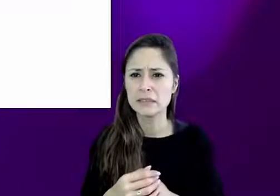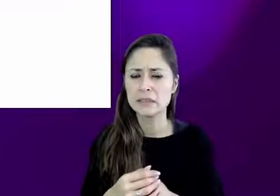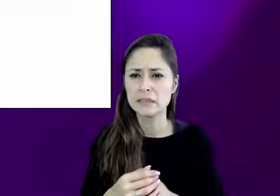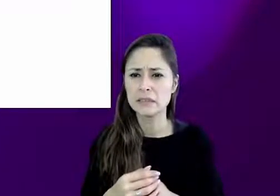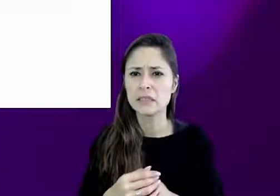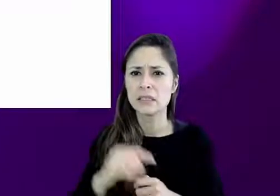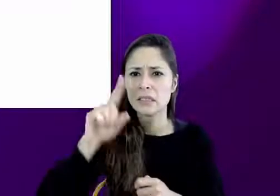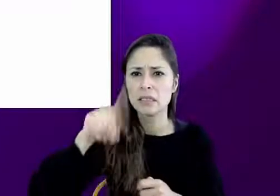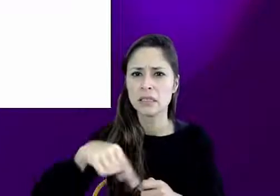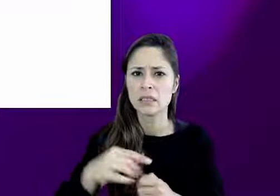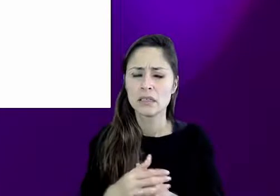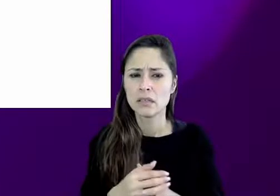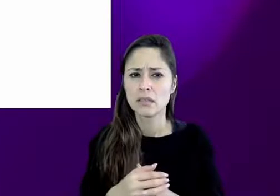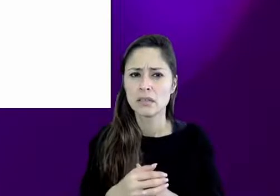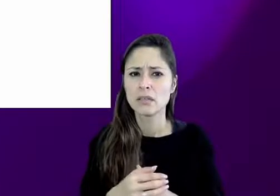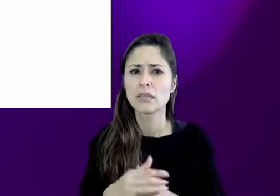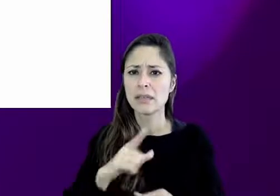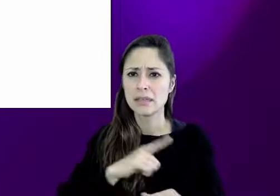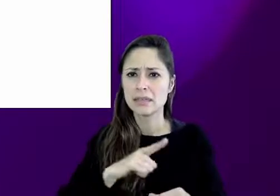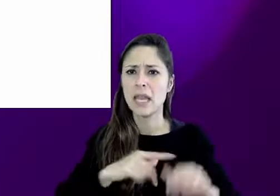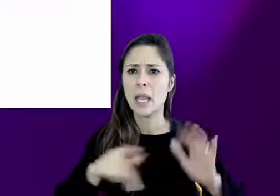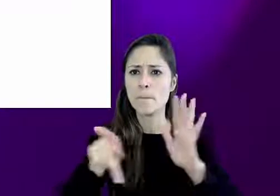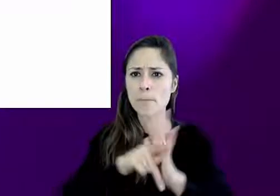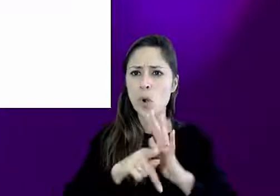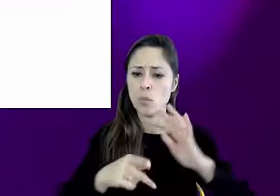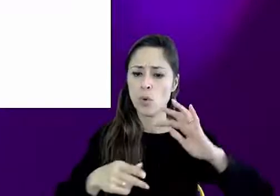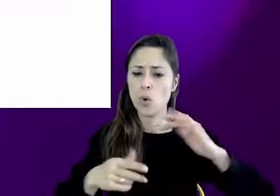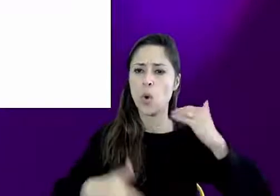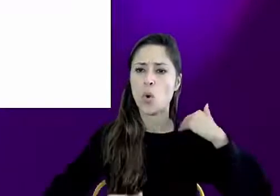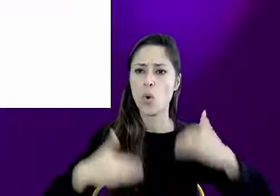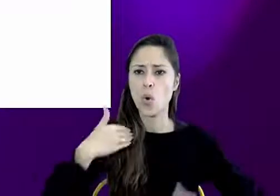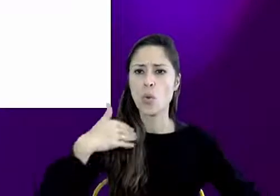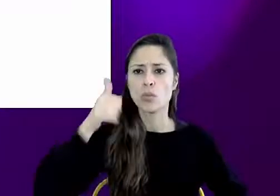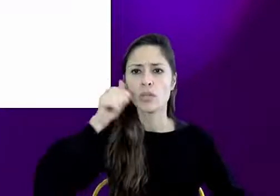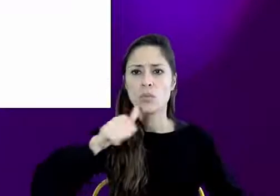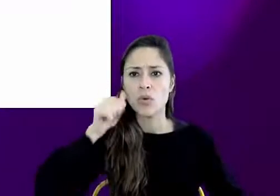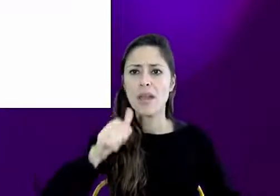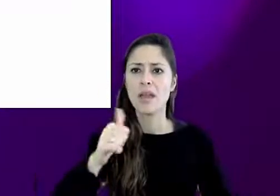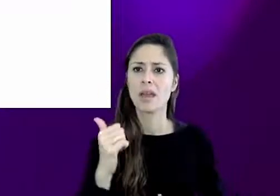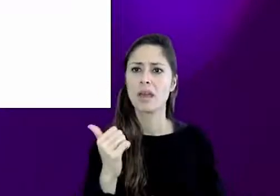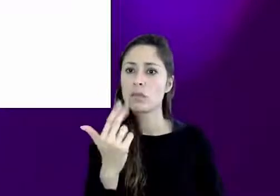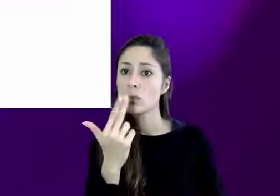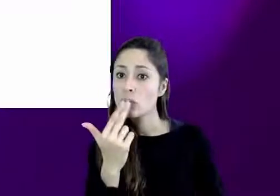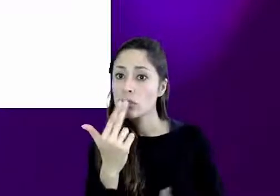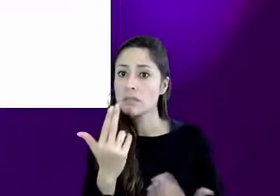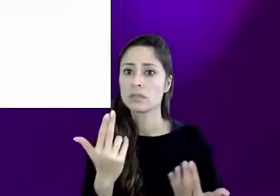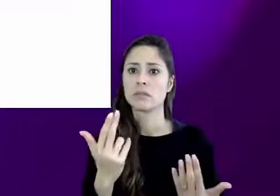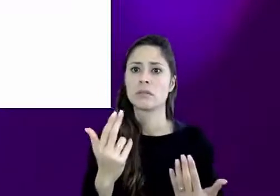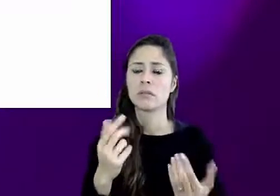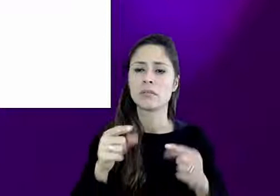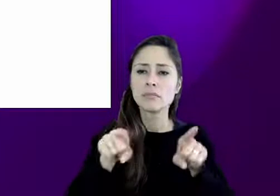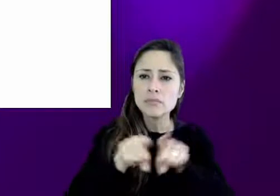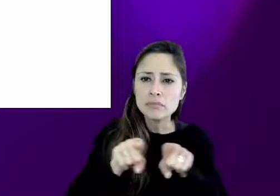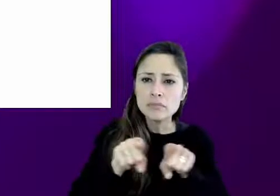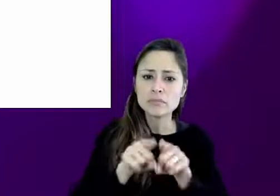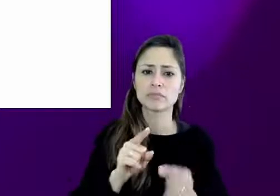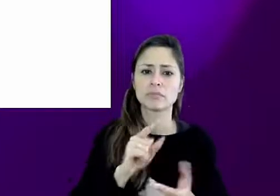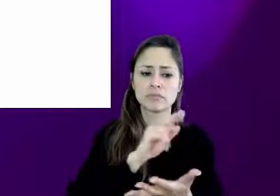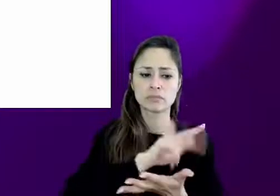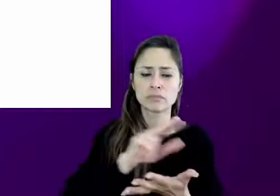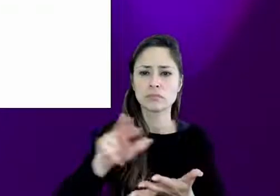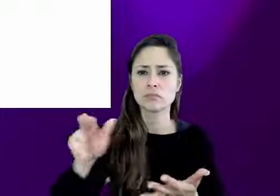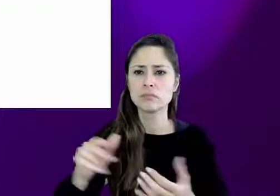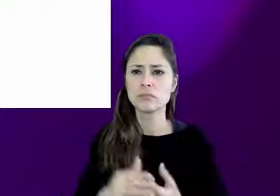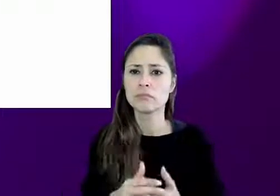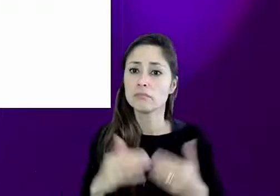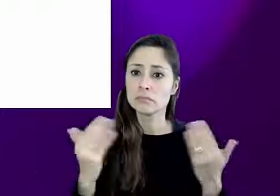aspectos imunológicos, genéticos, nutricionais e também outros estariam presentes, né?